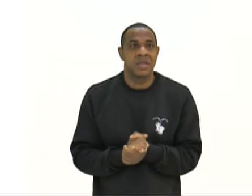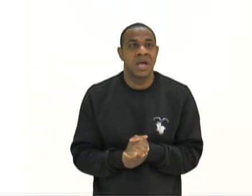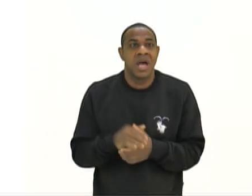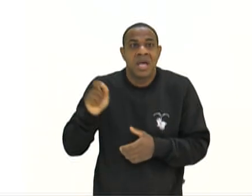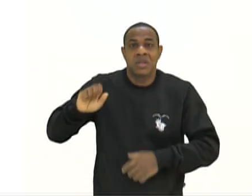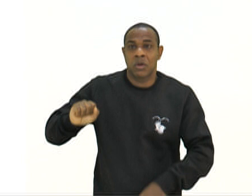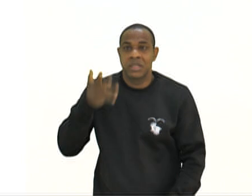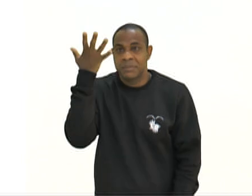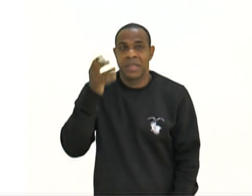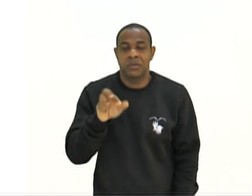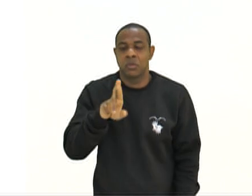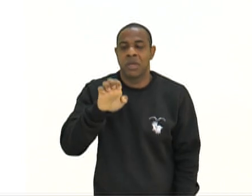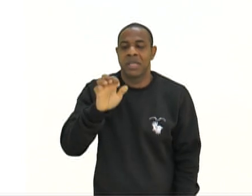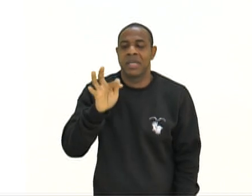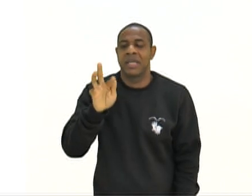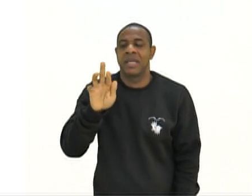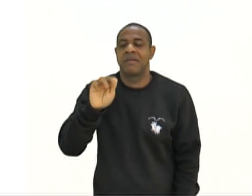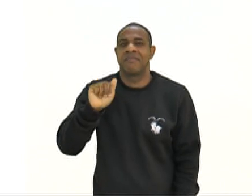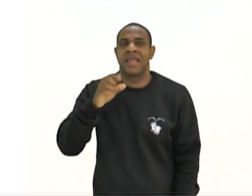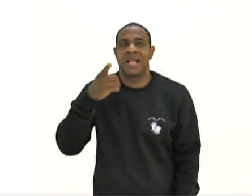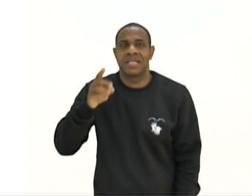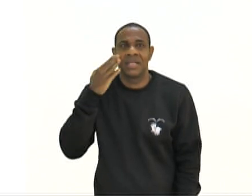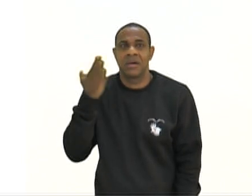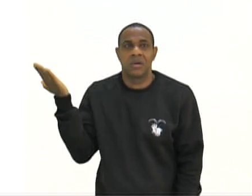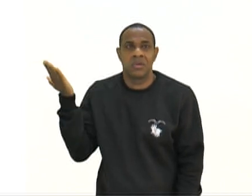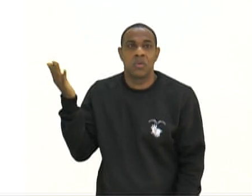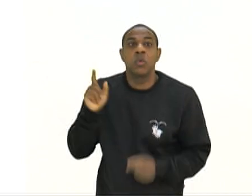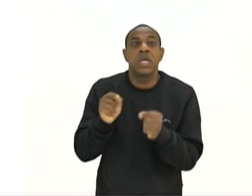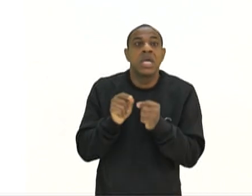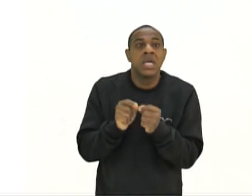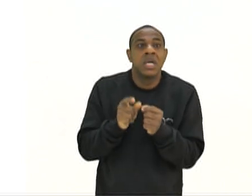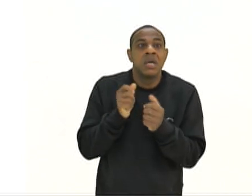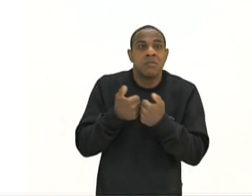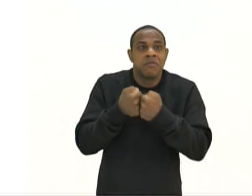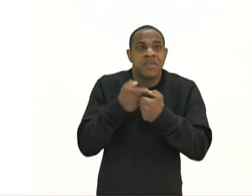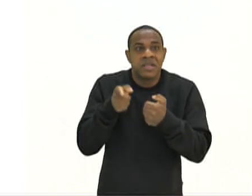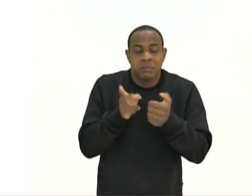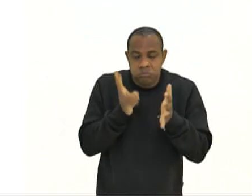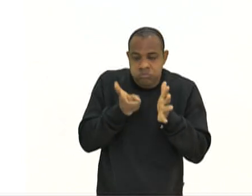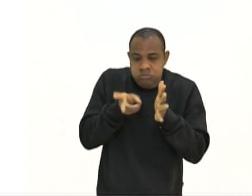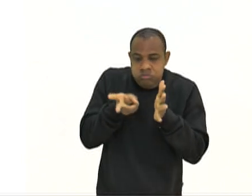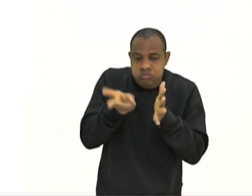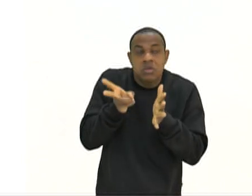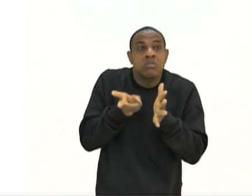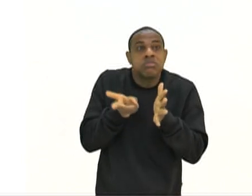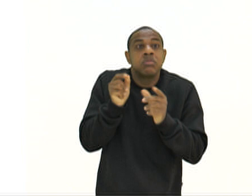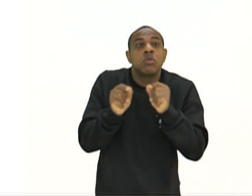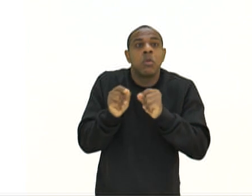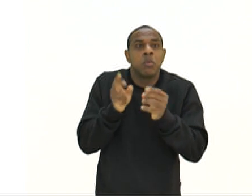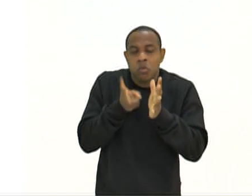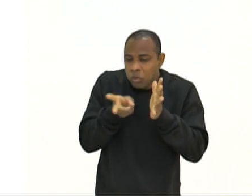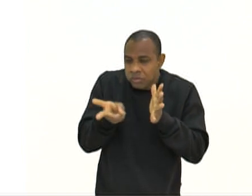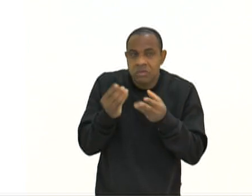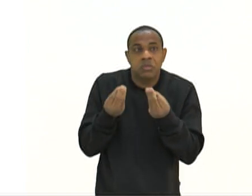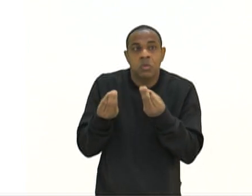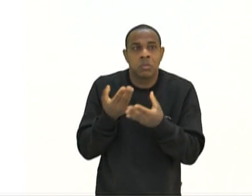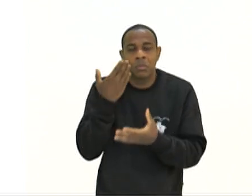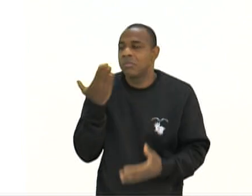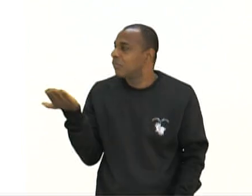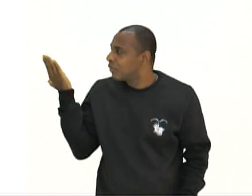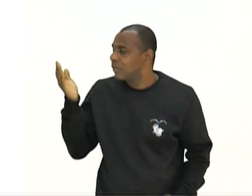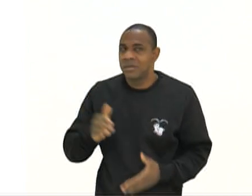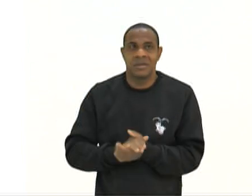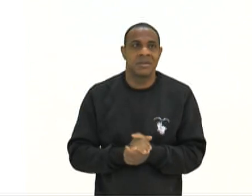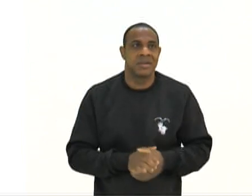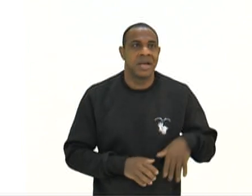a grandeza física que permanece constante é, vamos analisar ali, na letra A, comprimento de onda, na